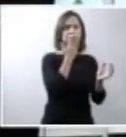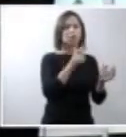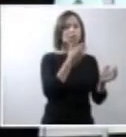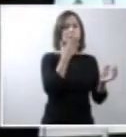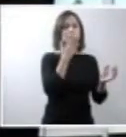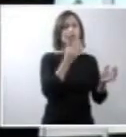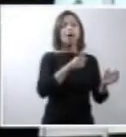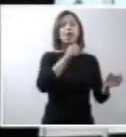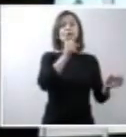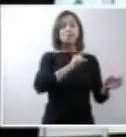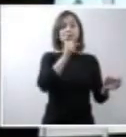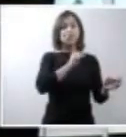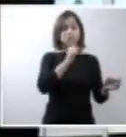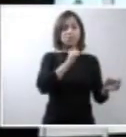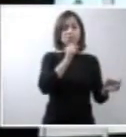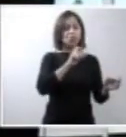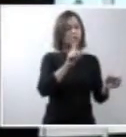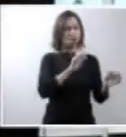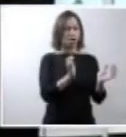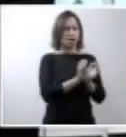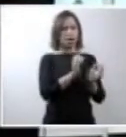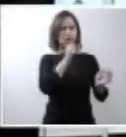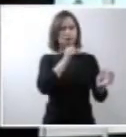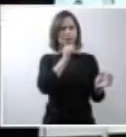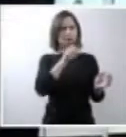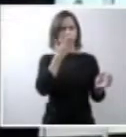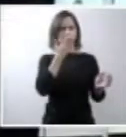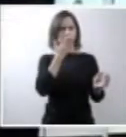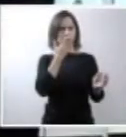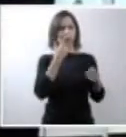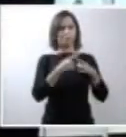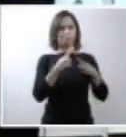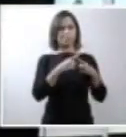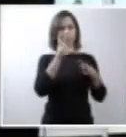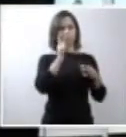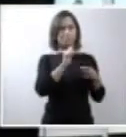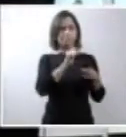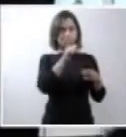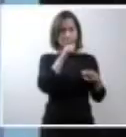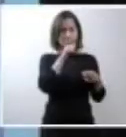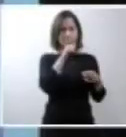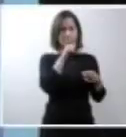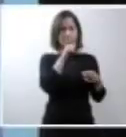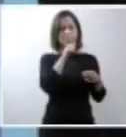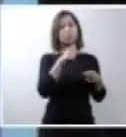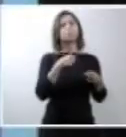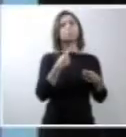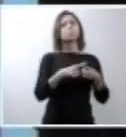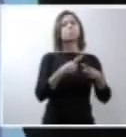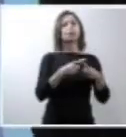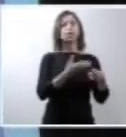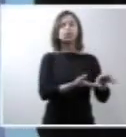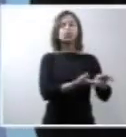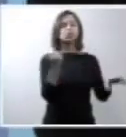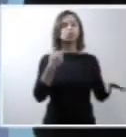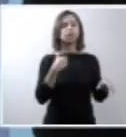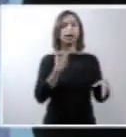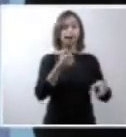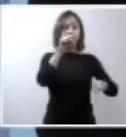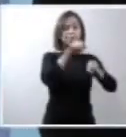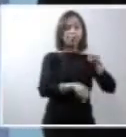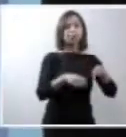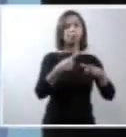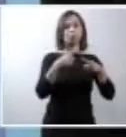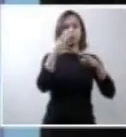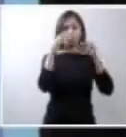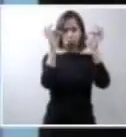pela avó, que não é da nação indígena, porque a mãe quis tirar seu olho, porque era vesgo, e quis matá-lo,